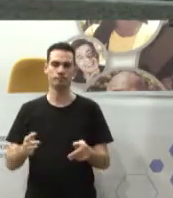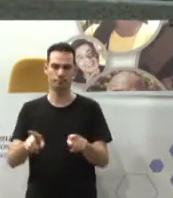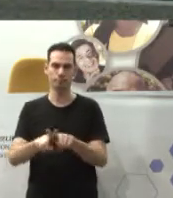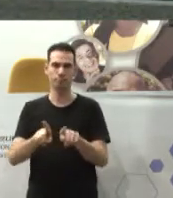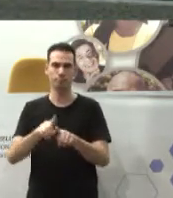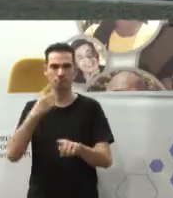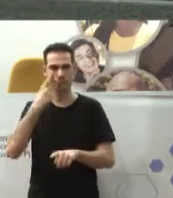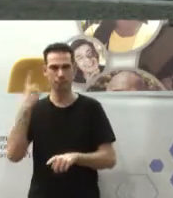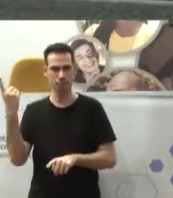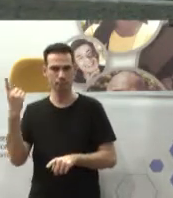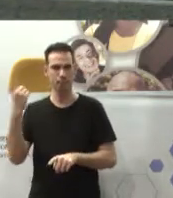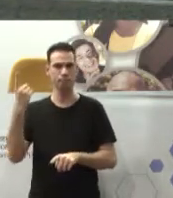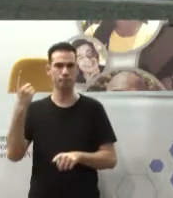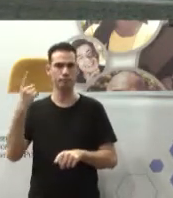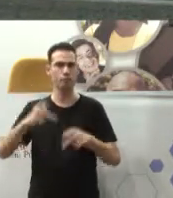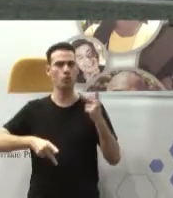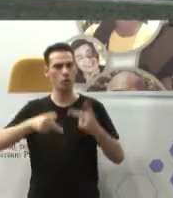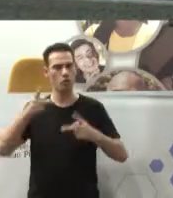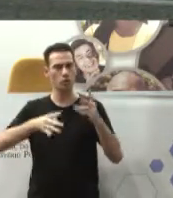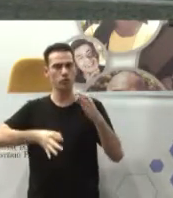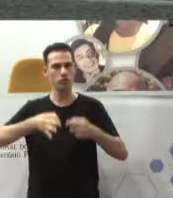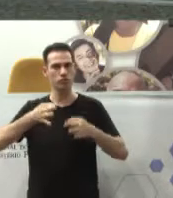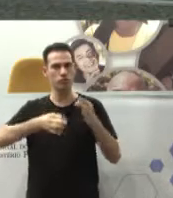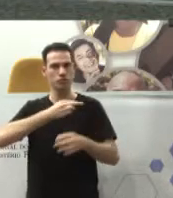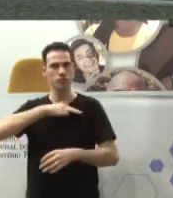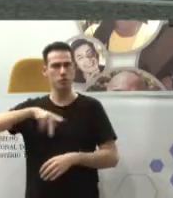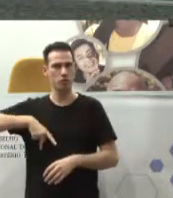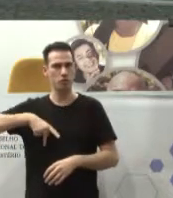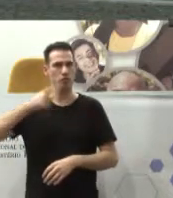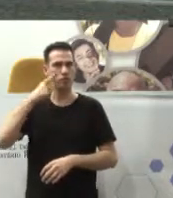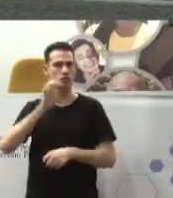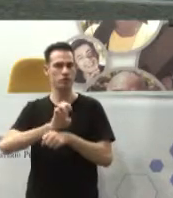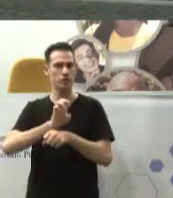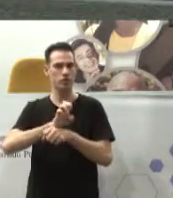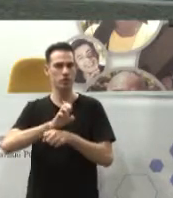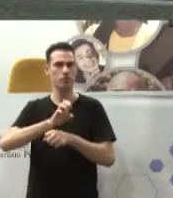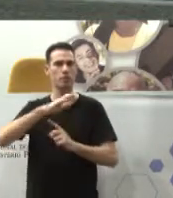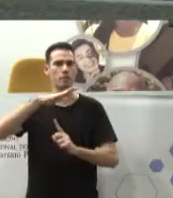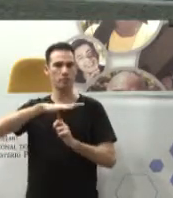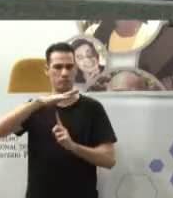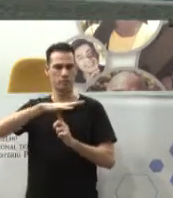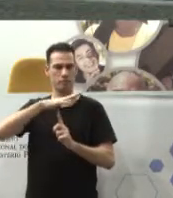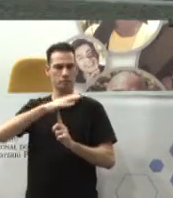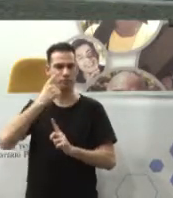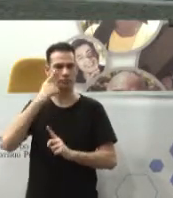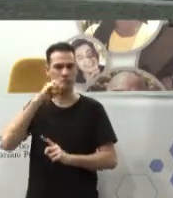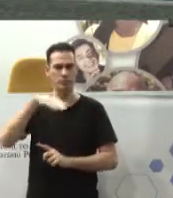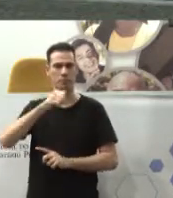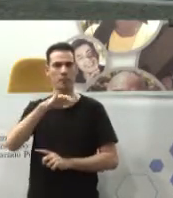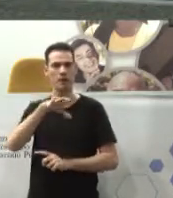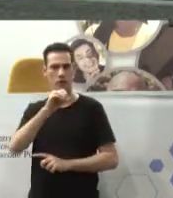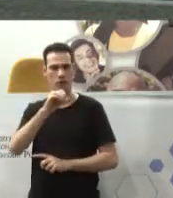Convidamos o excelentíssimo procurador de Justiça do Ministério Público do Estado do Paraná, Marco Antônio Teixeira.